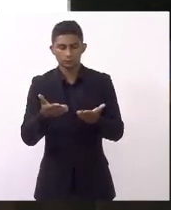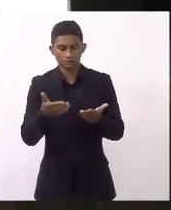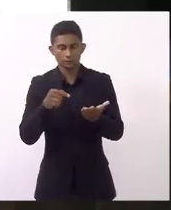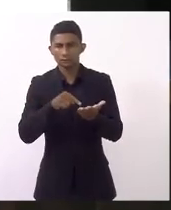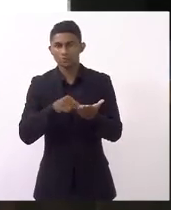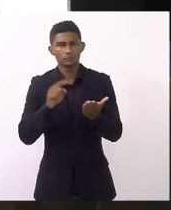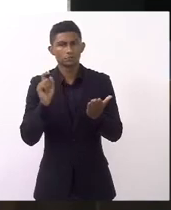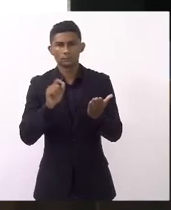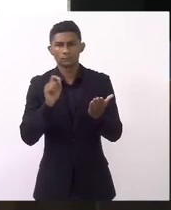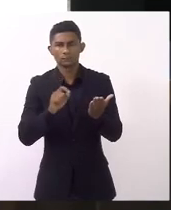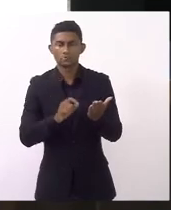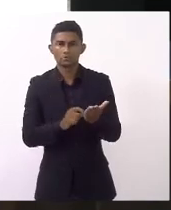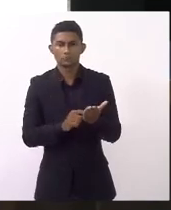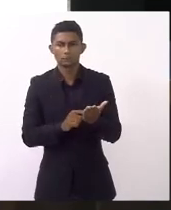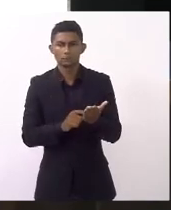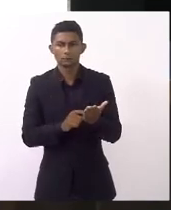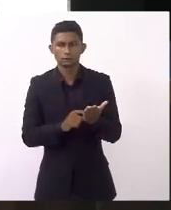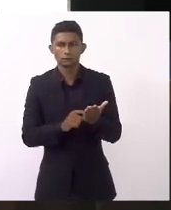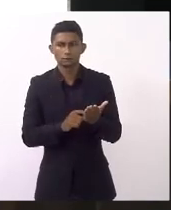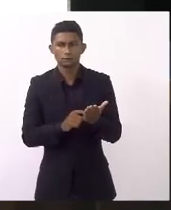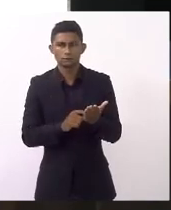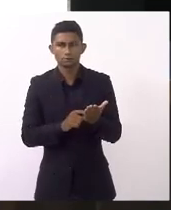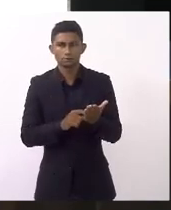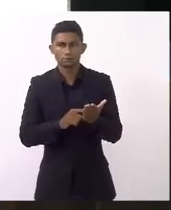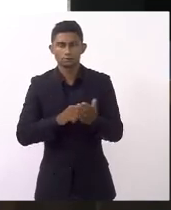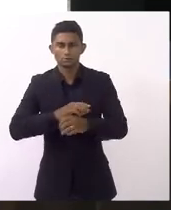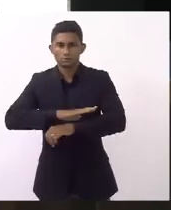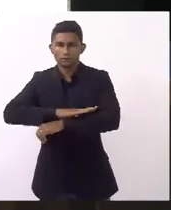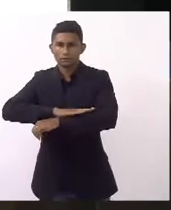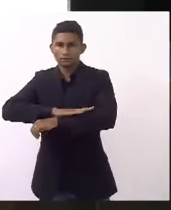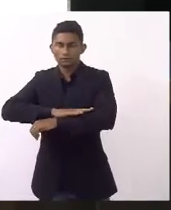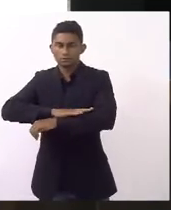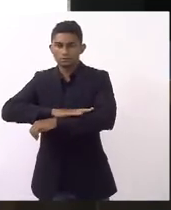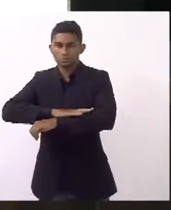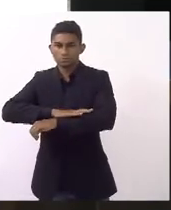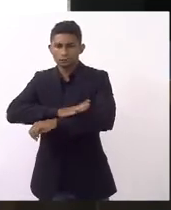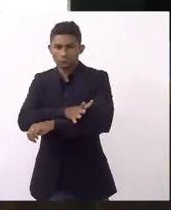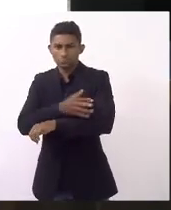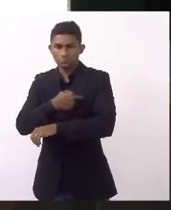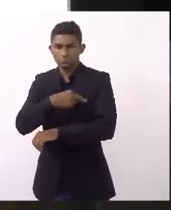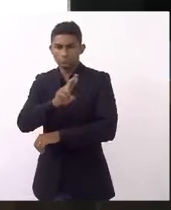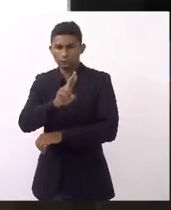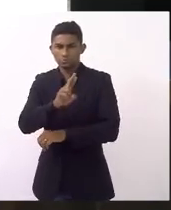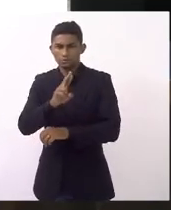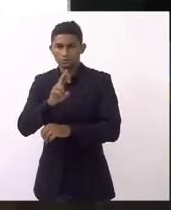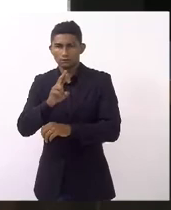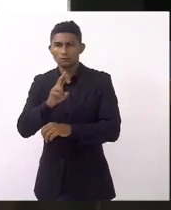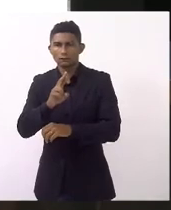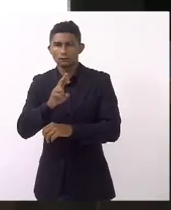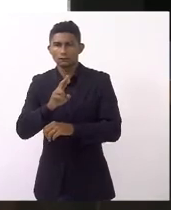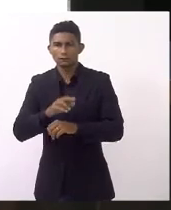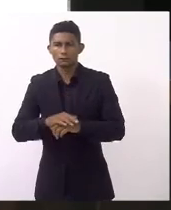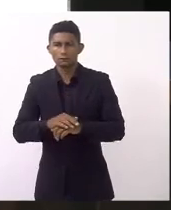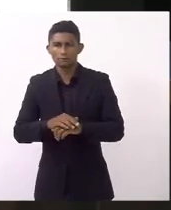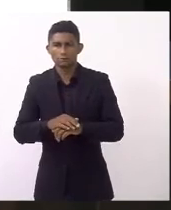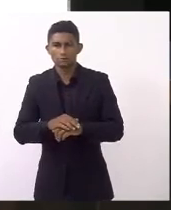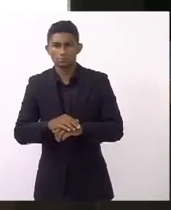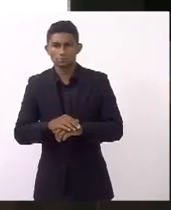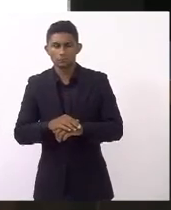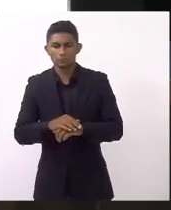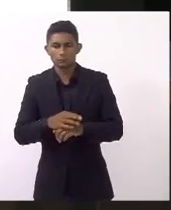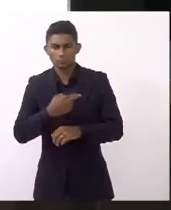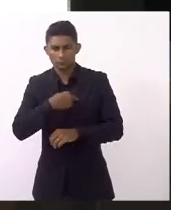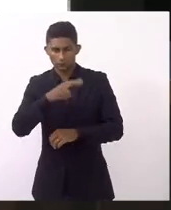mãos não tá um ato cortou racismo religioso e mais a respeito às religiões